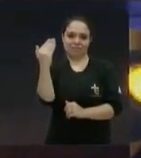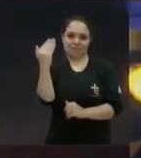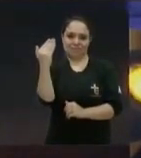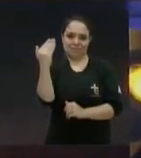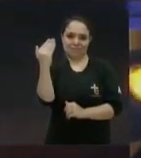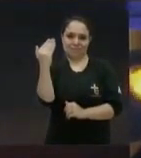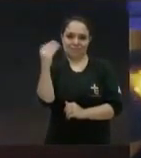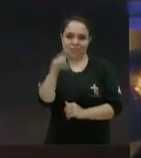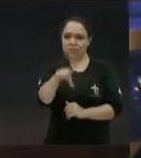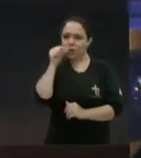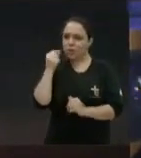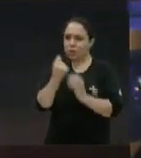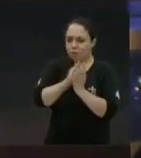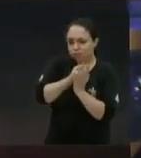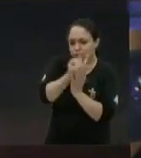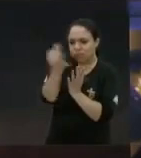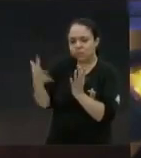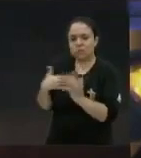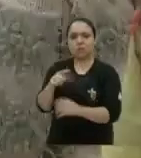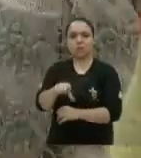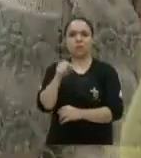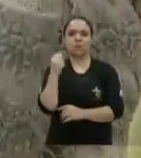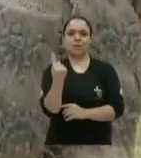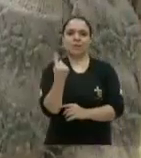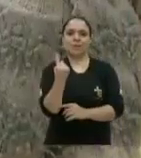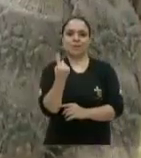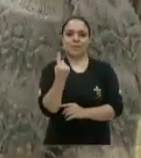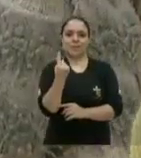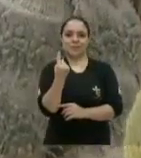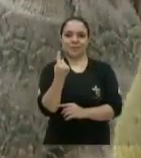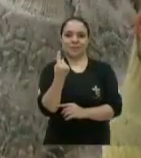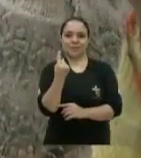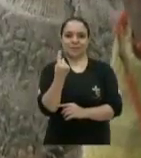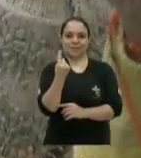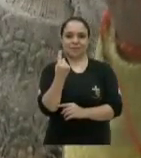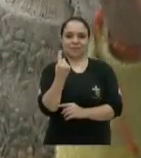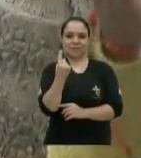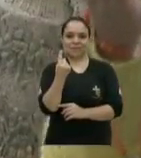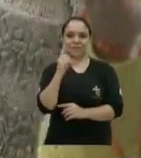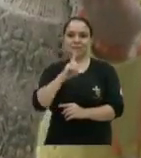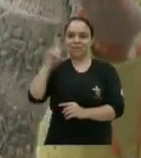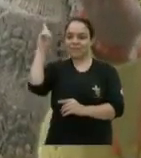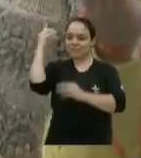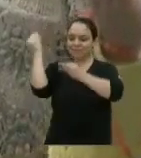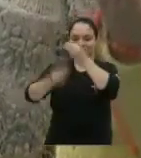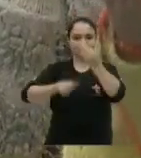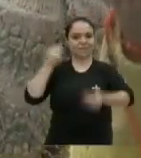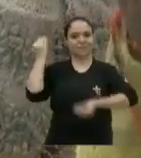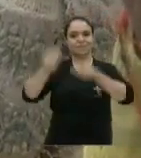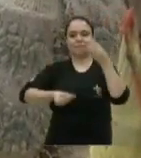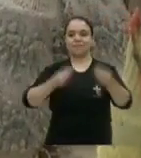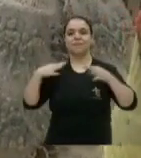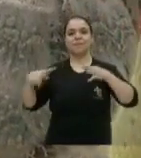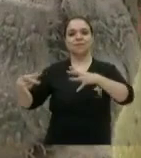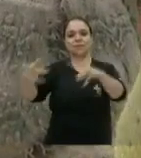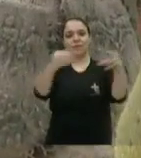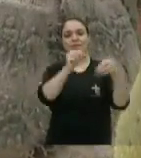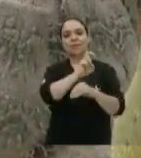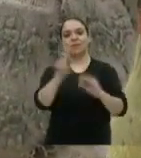Escolha uma coisa para pedir a Ele. E nesse momento Deus vai atender todos esses pedidos em